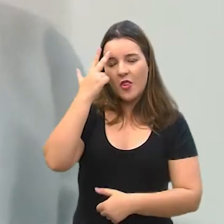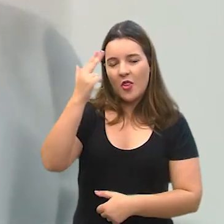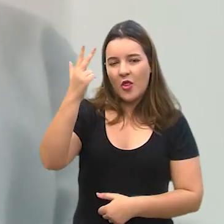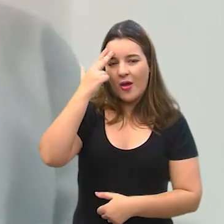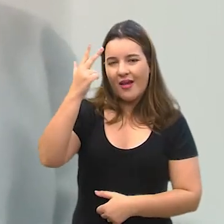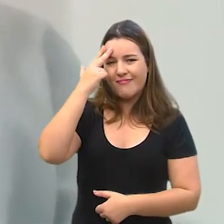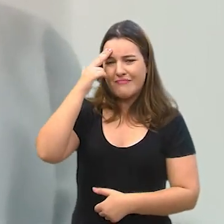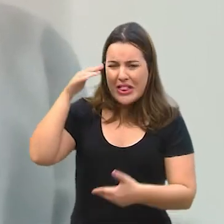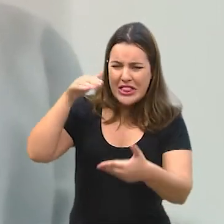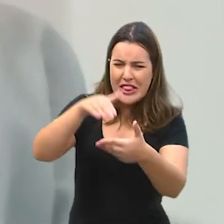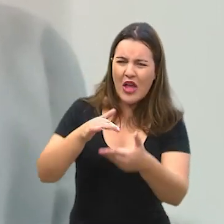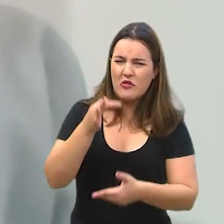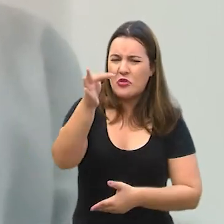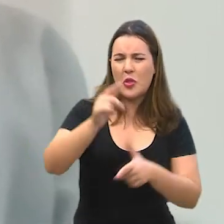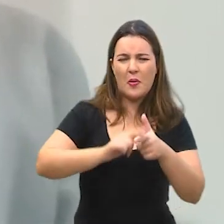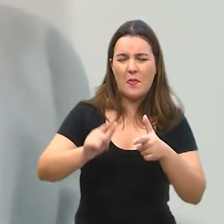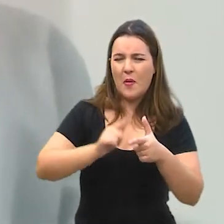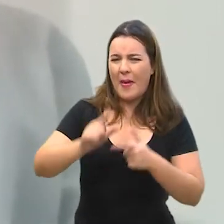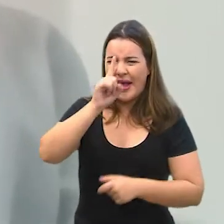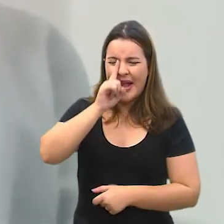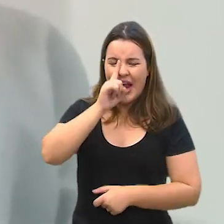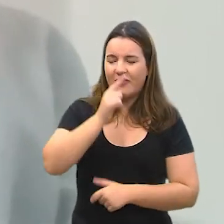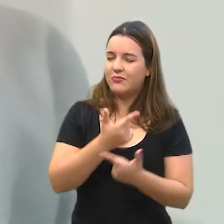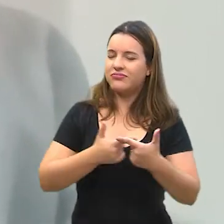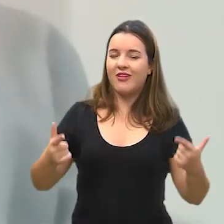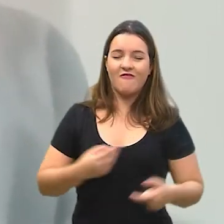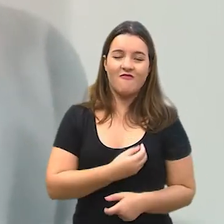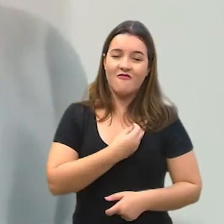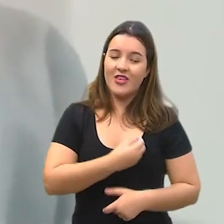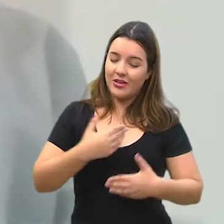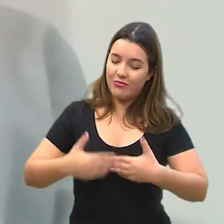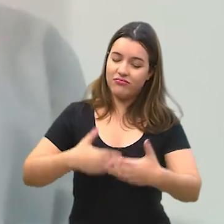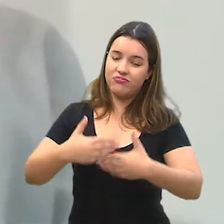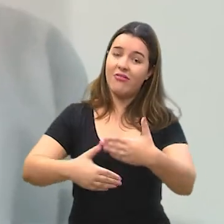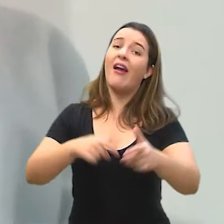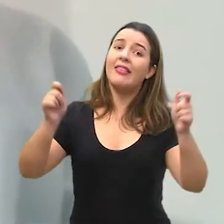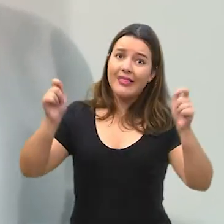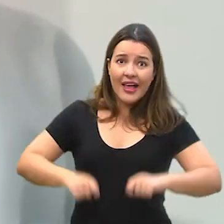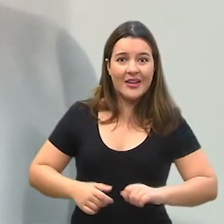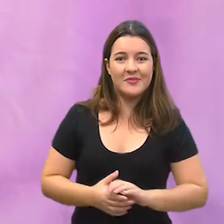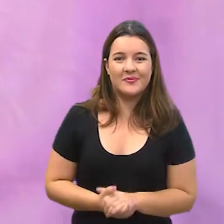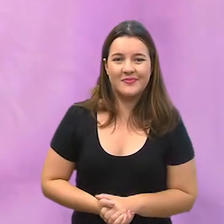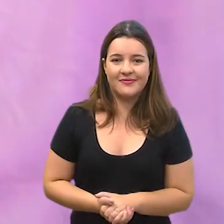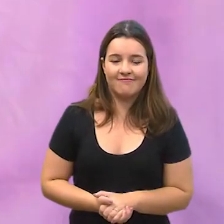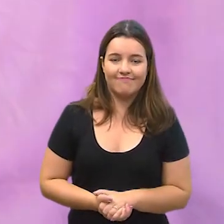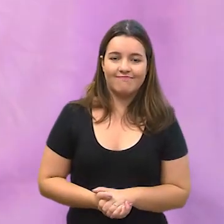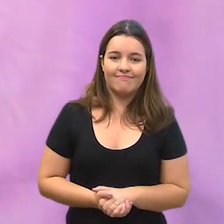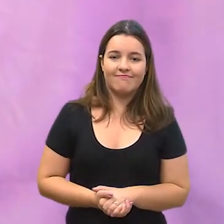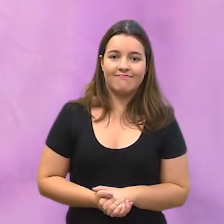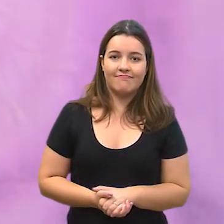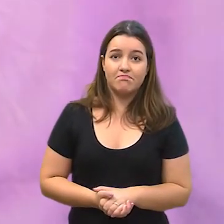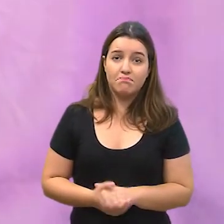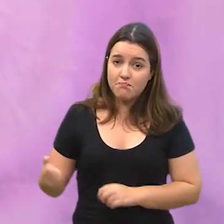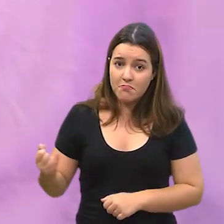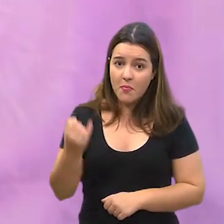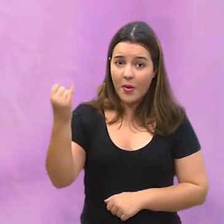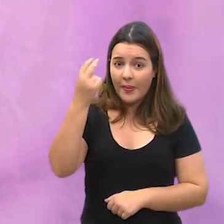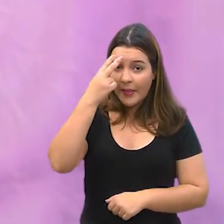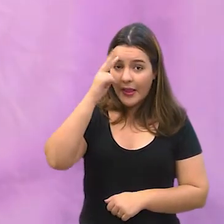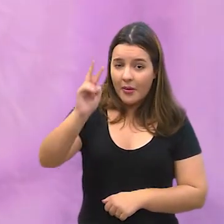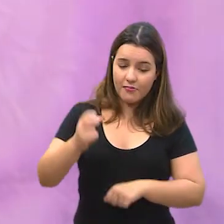a doença, com a AIDS em si, né? Então, é importante ter essa distinção, né, que a pessoa que tem o vírus, né, se ela